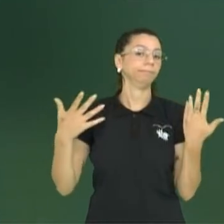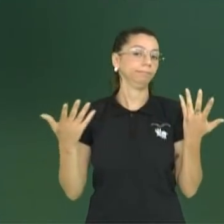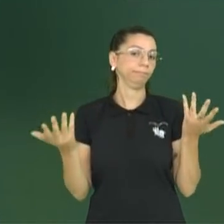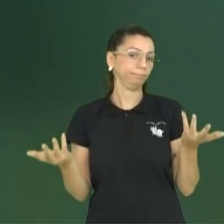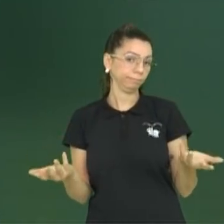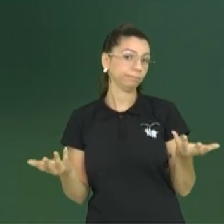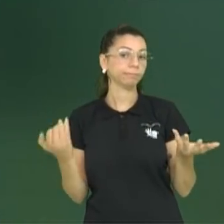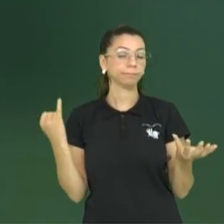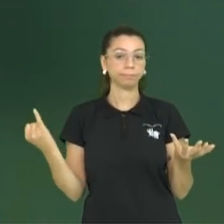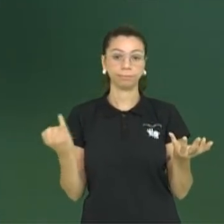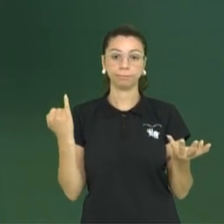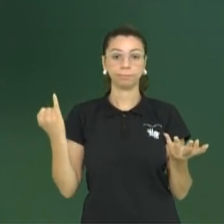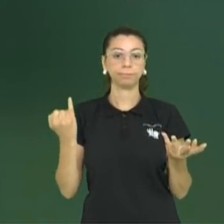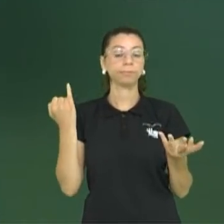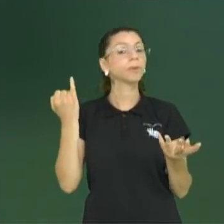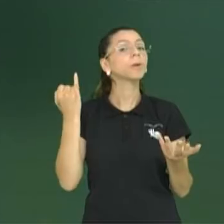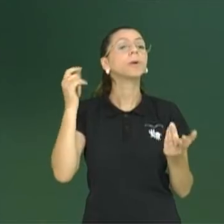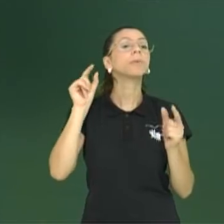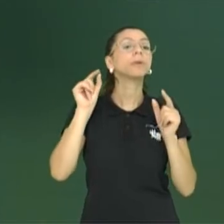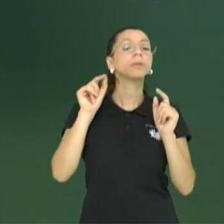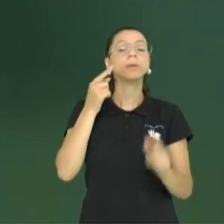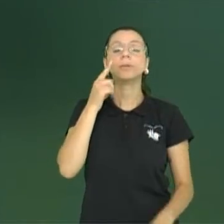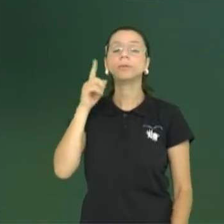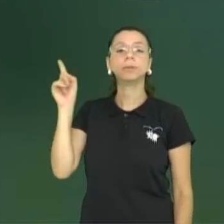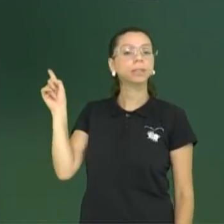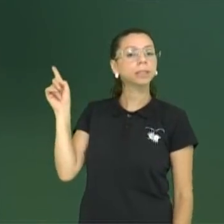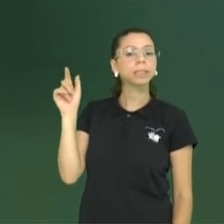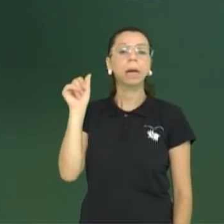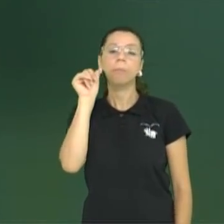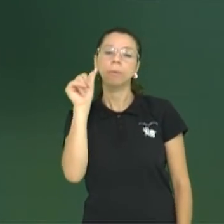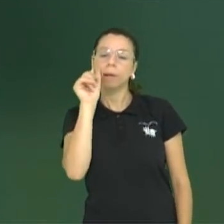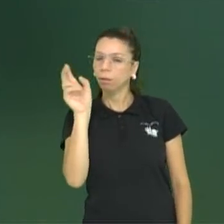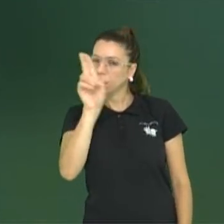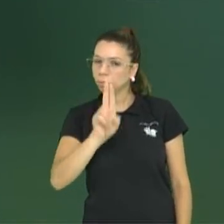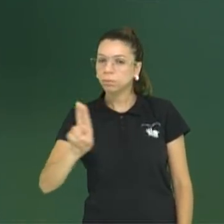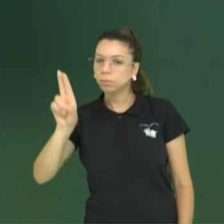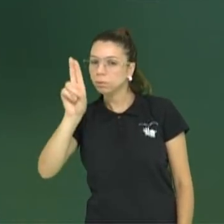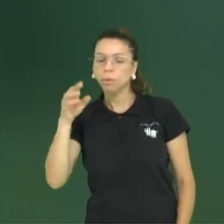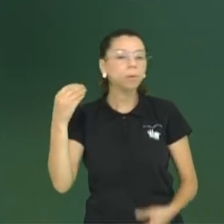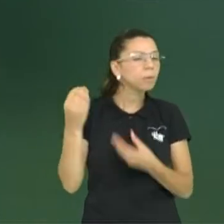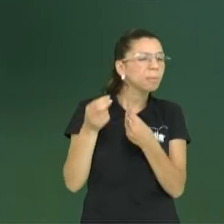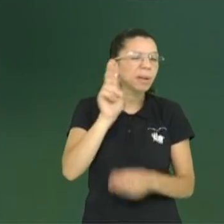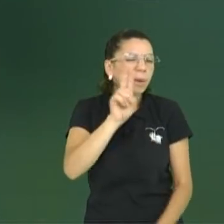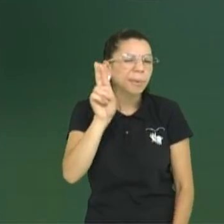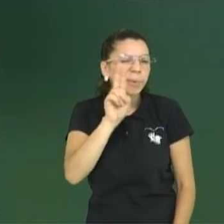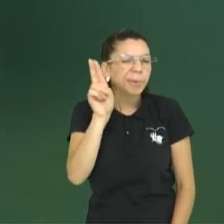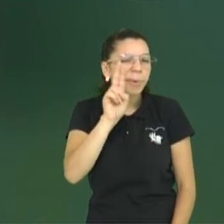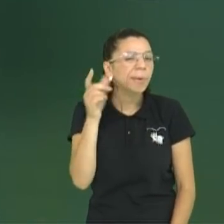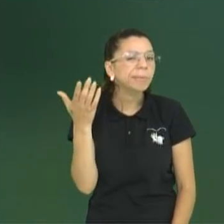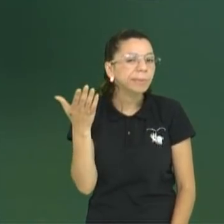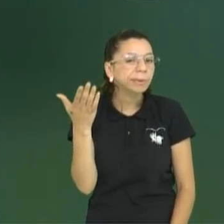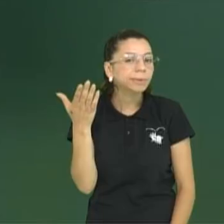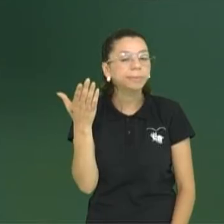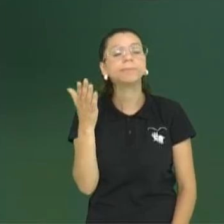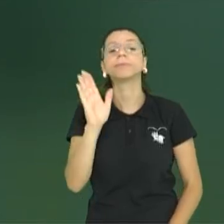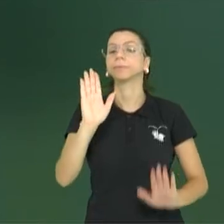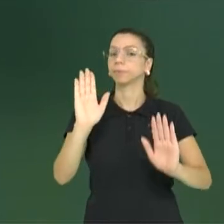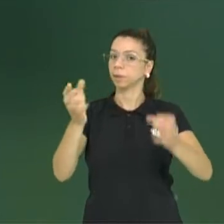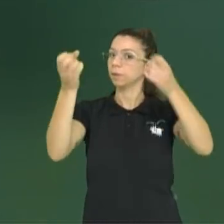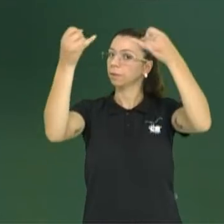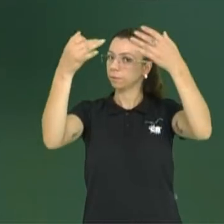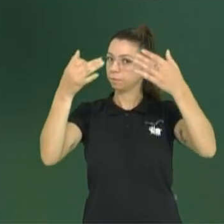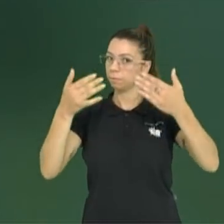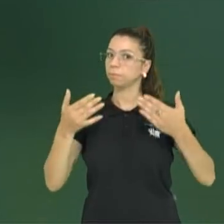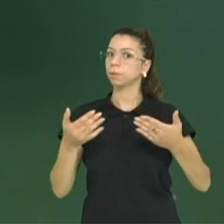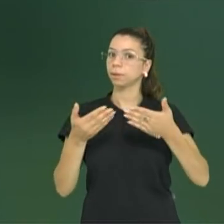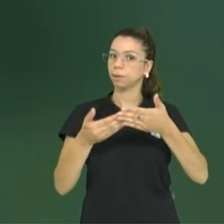a importância desse instrumento que a moça está usando na foto? Como que é o nome desse material mesmo? Nós conversamos já sobre eles